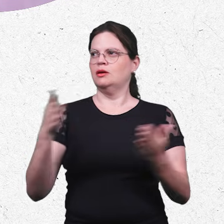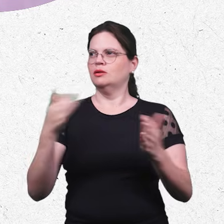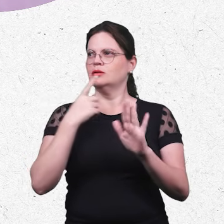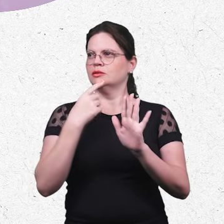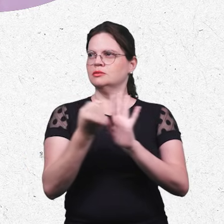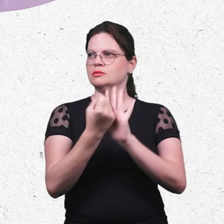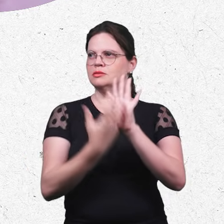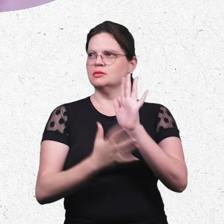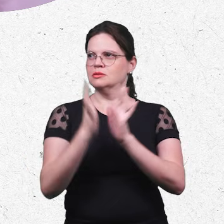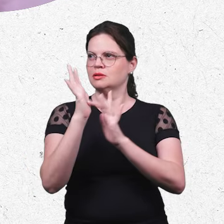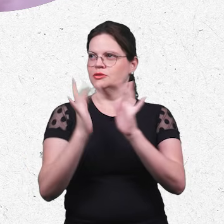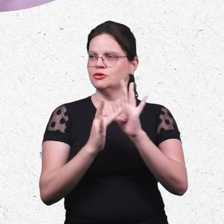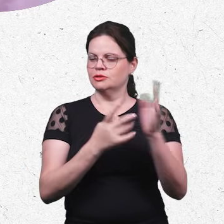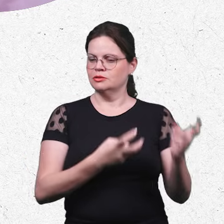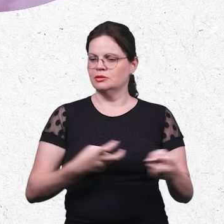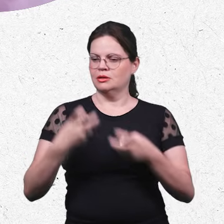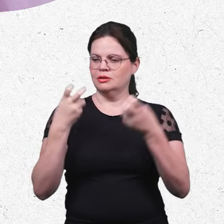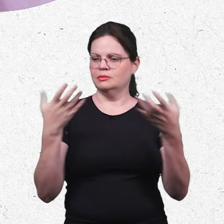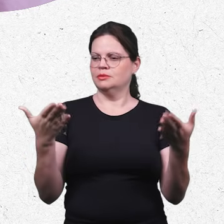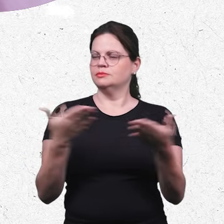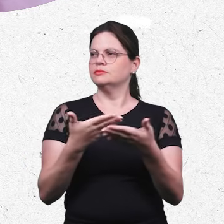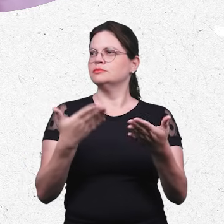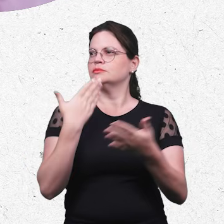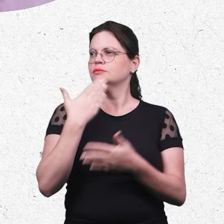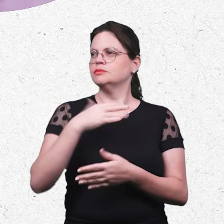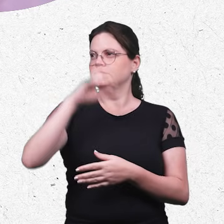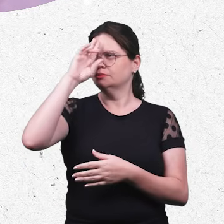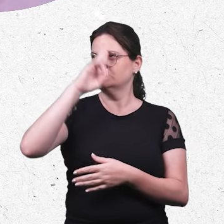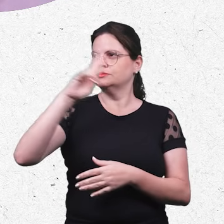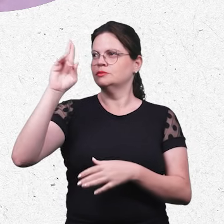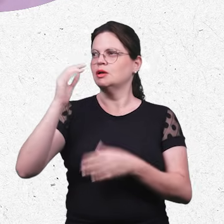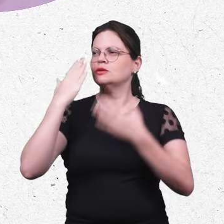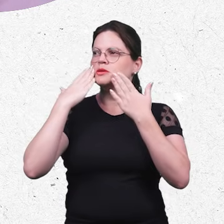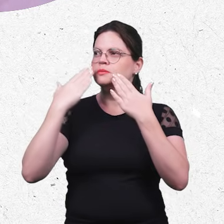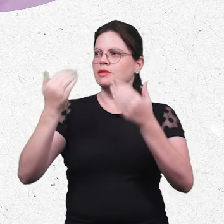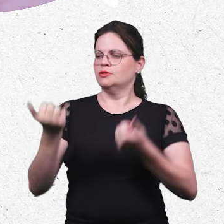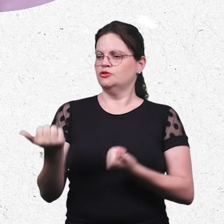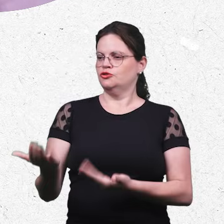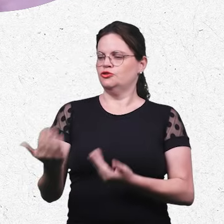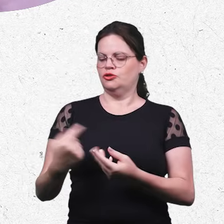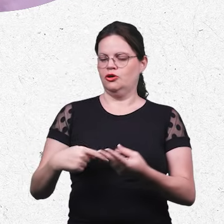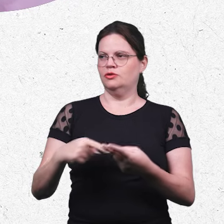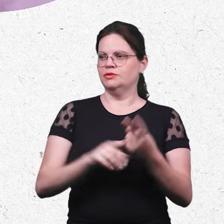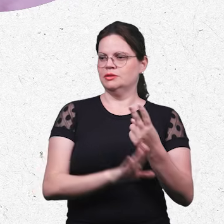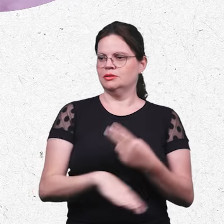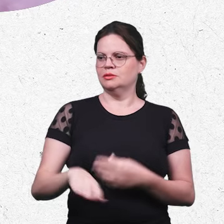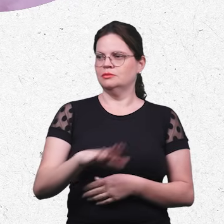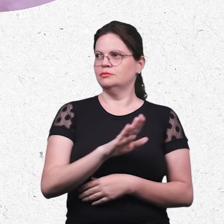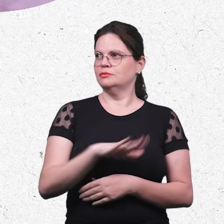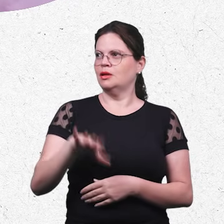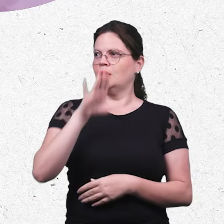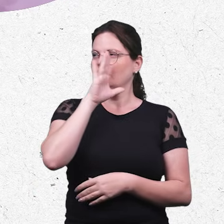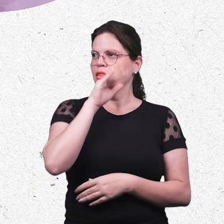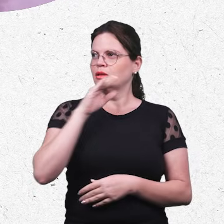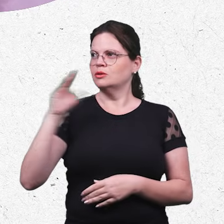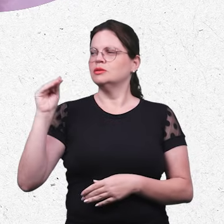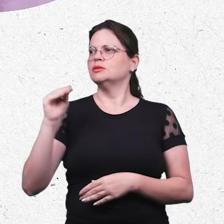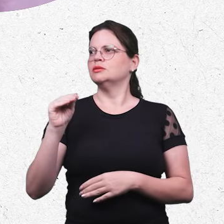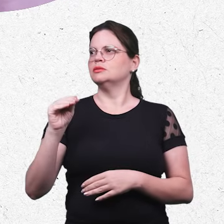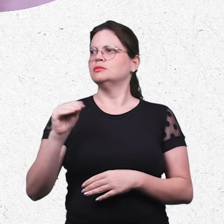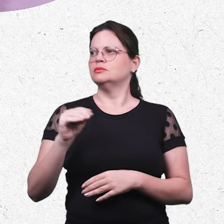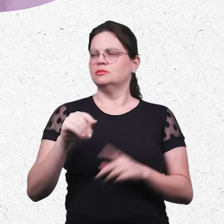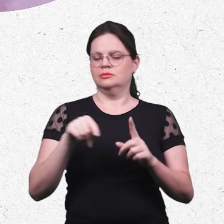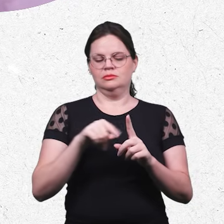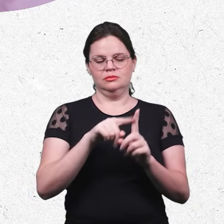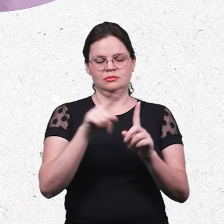clamamos nesta hora pelo poder do sangue de Jesus, quando apresentamos diante de Ti os nossos jovens, nossas crianças, nossos adolescentes,